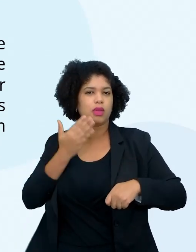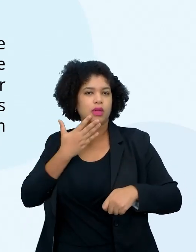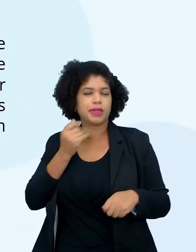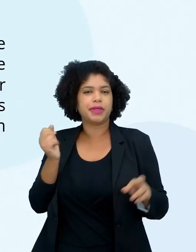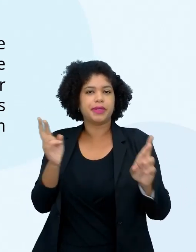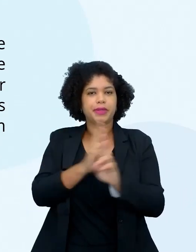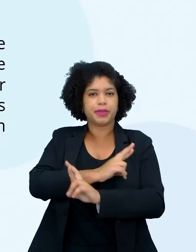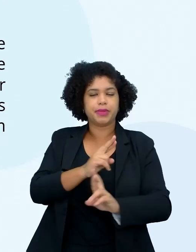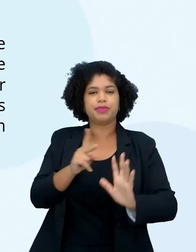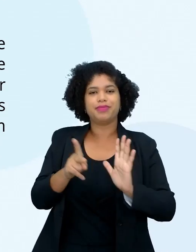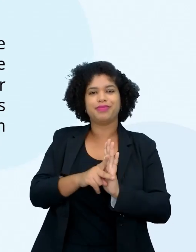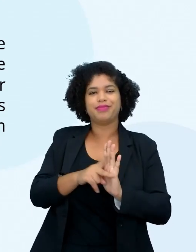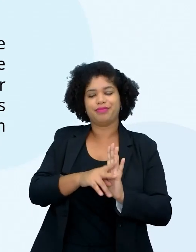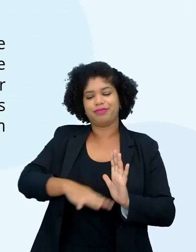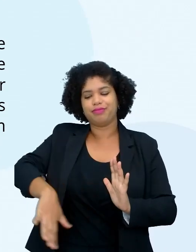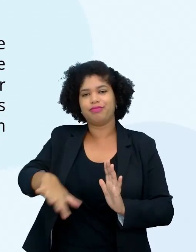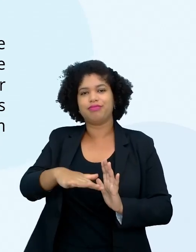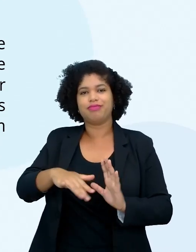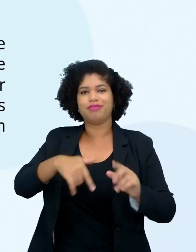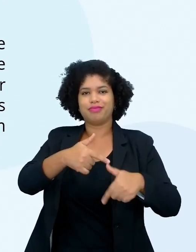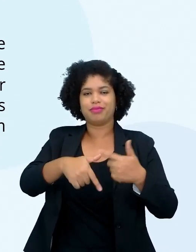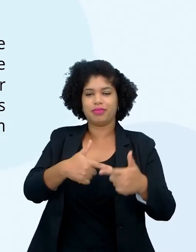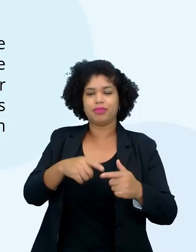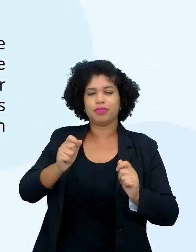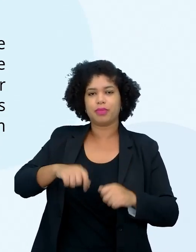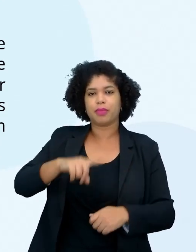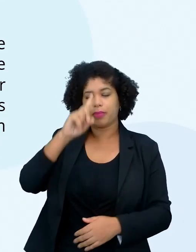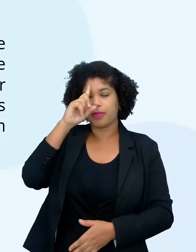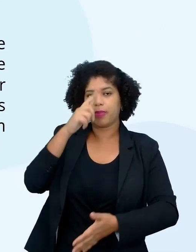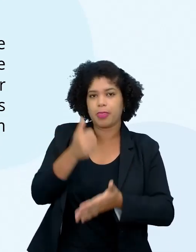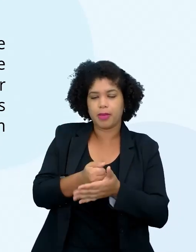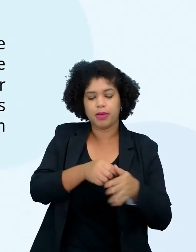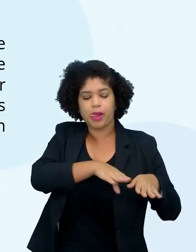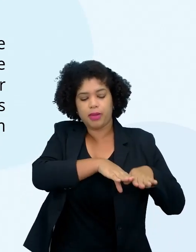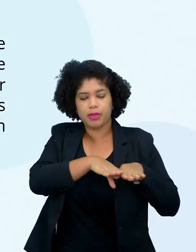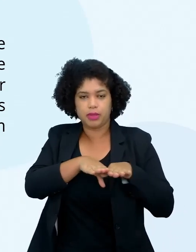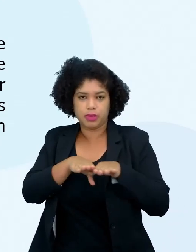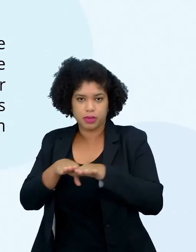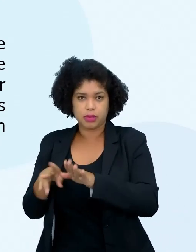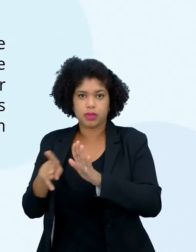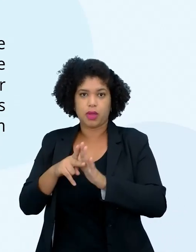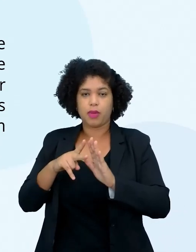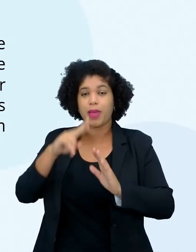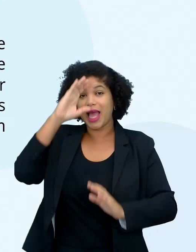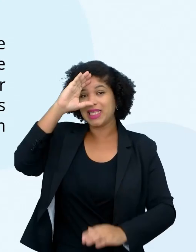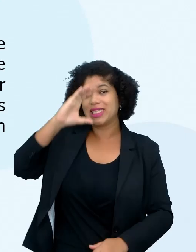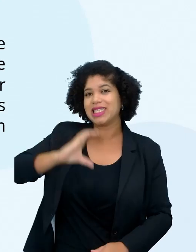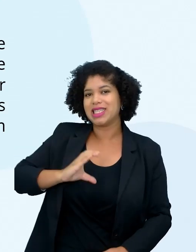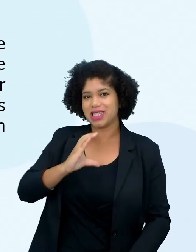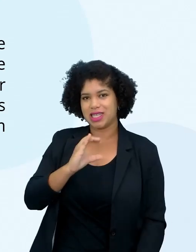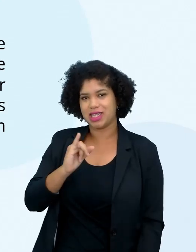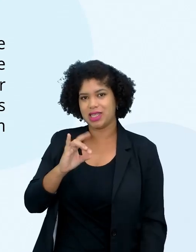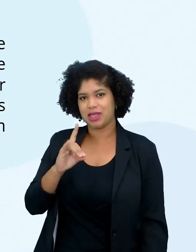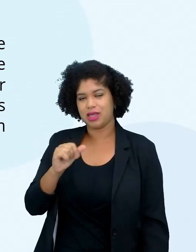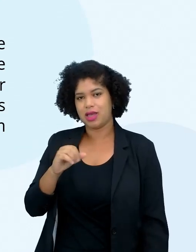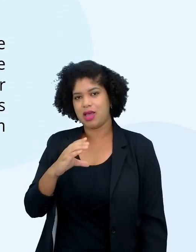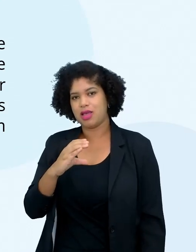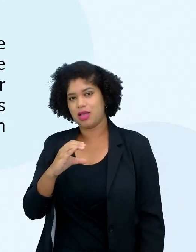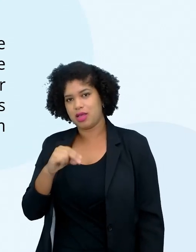relações próprias do mundo do trabalho e fazer escolhas alinhadas ao exercício da cidadania e ao projeto de vida,